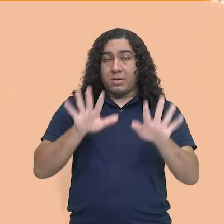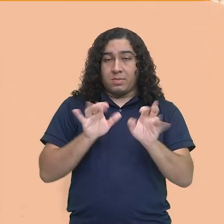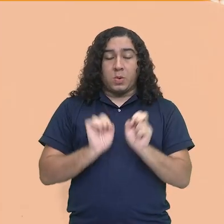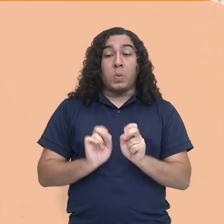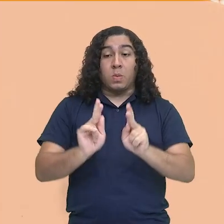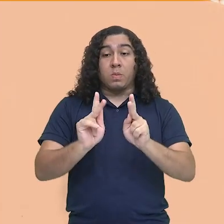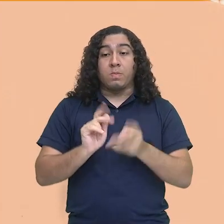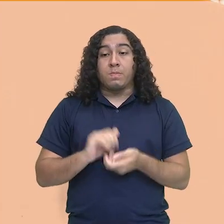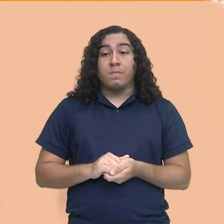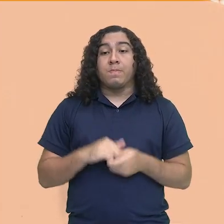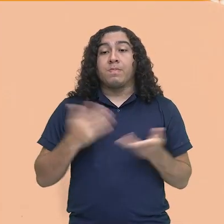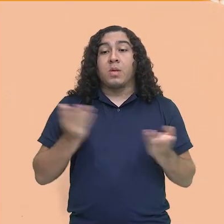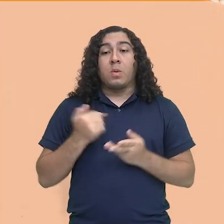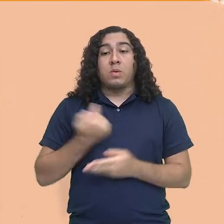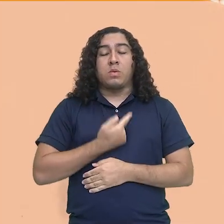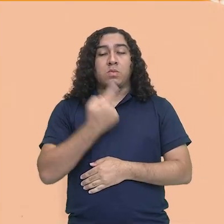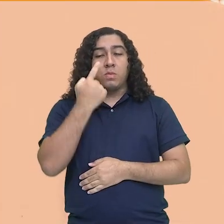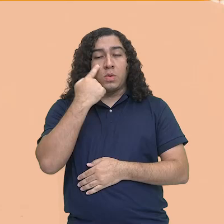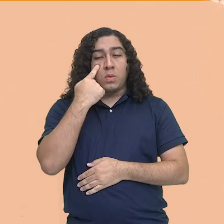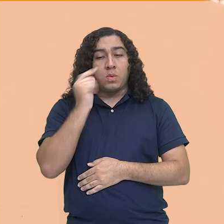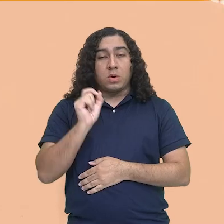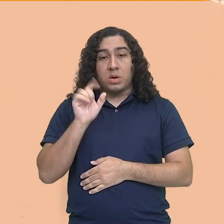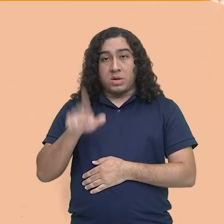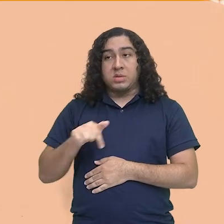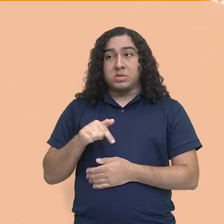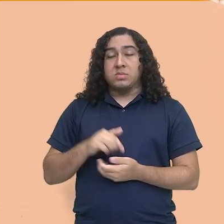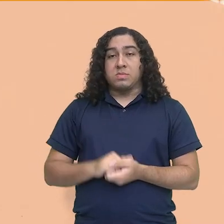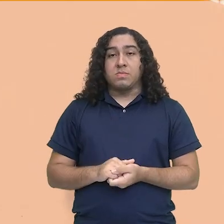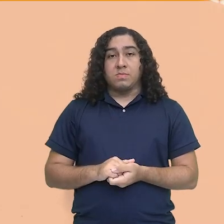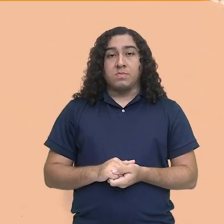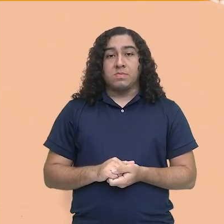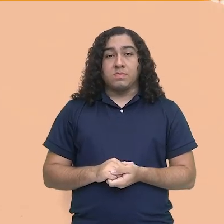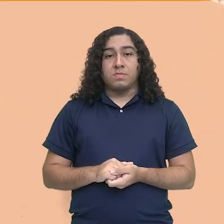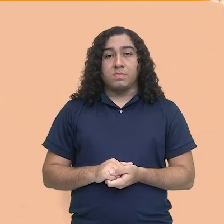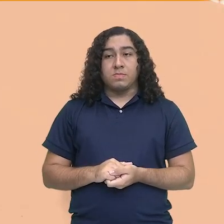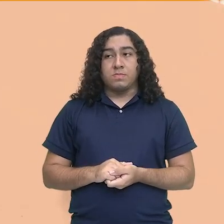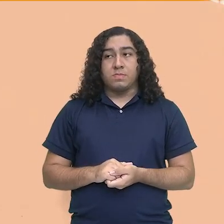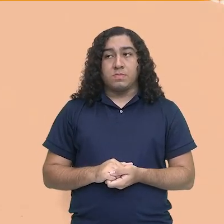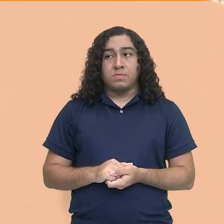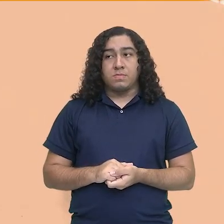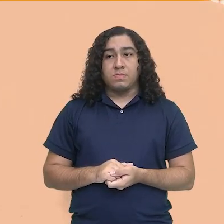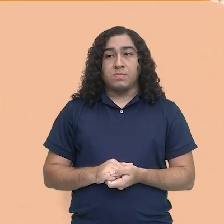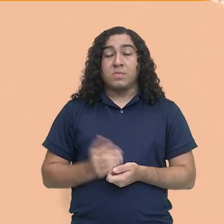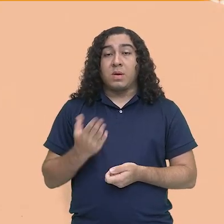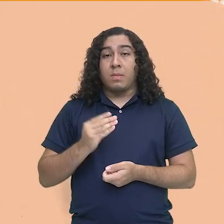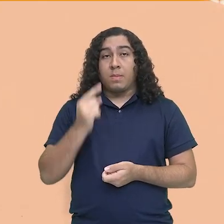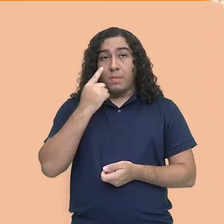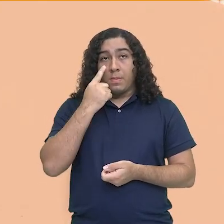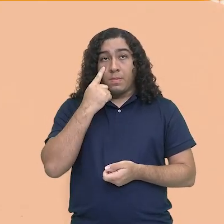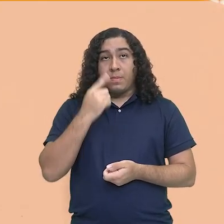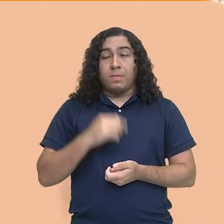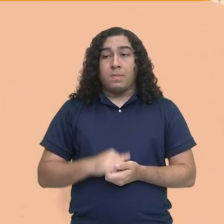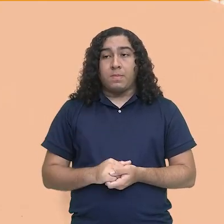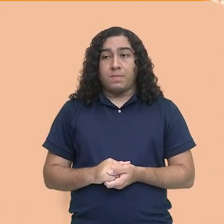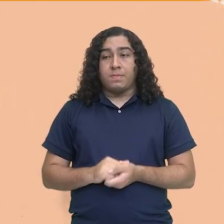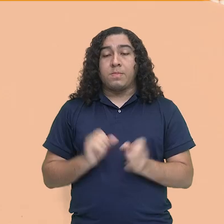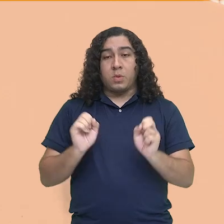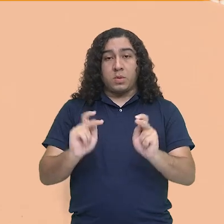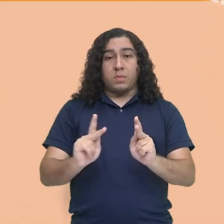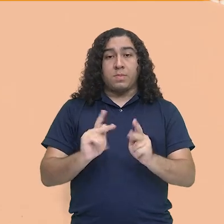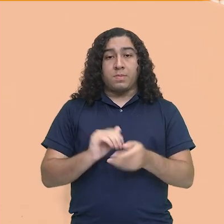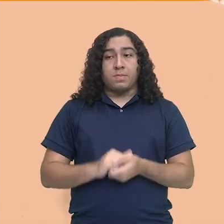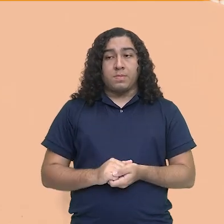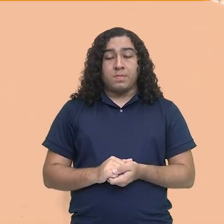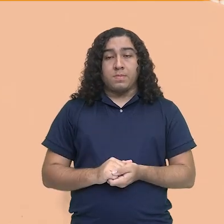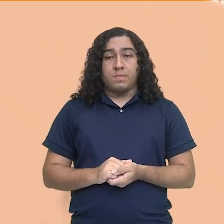bem. Então, nós vamos ver agora os clássicos da sociologia, tá bom? Vamos lá? Muito bem.